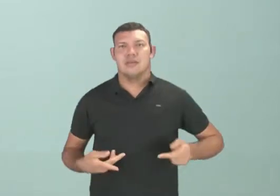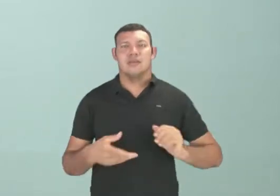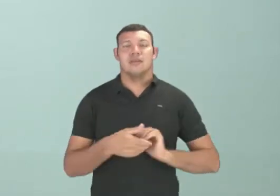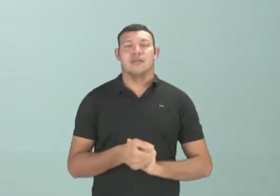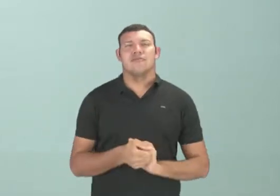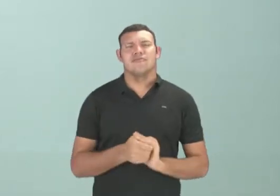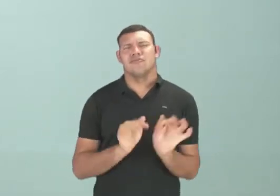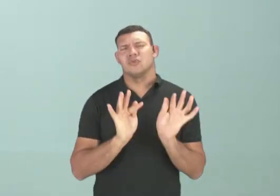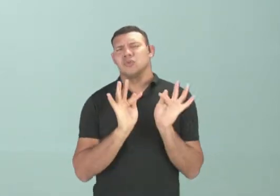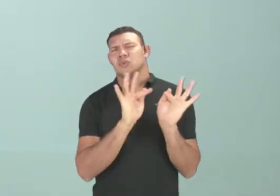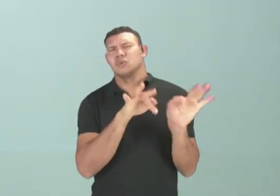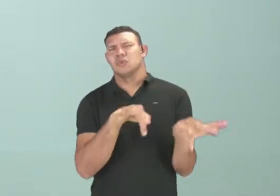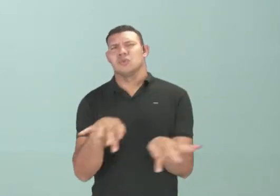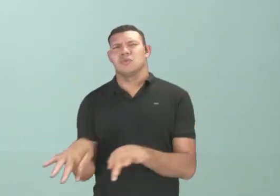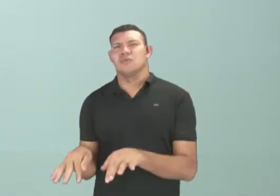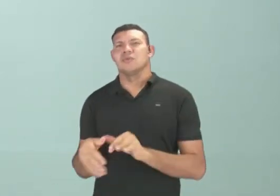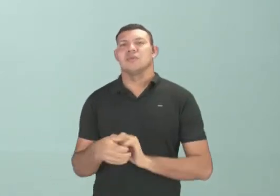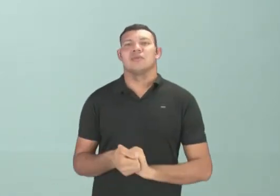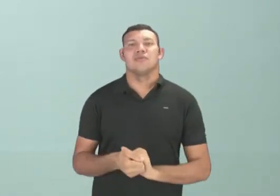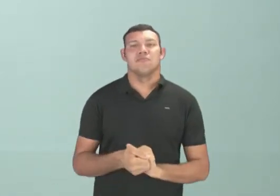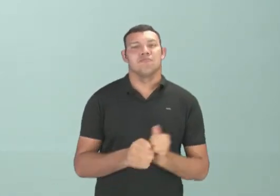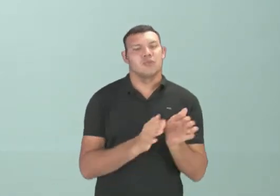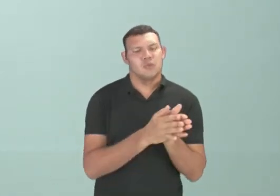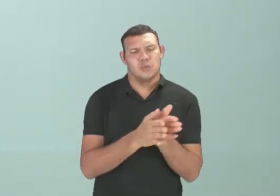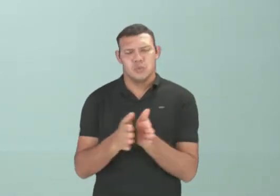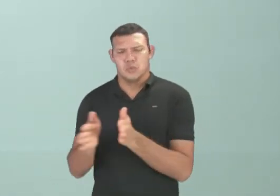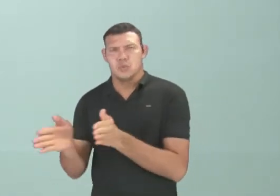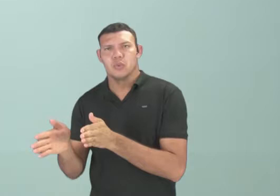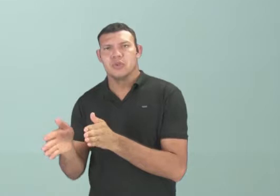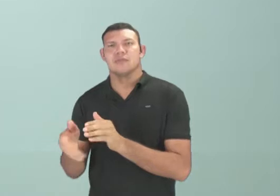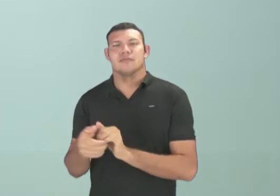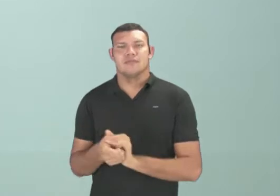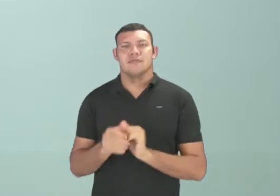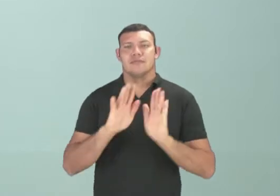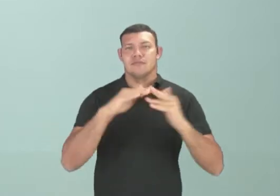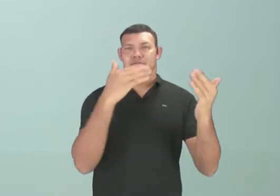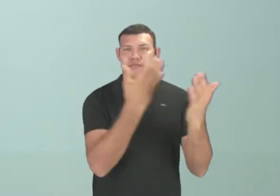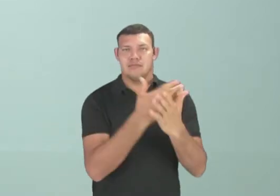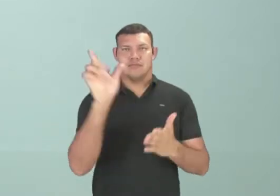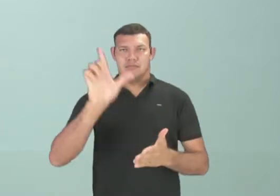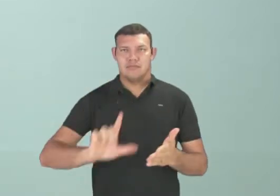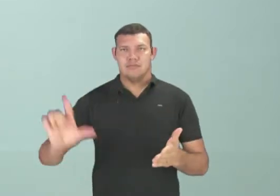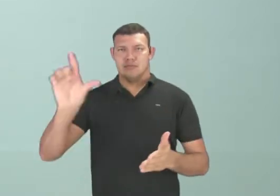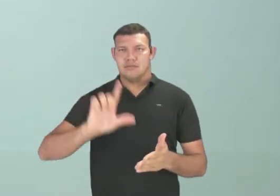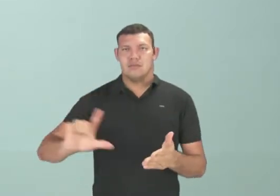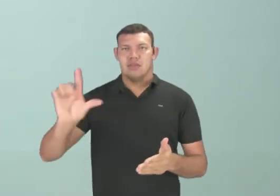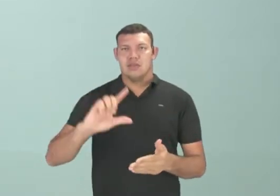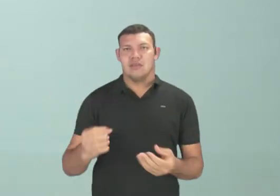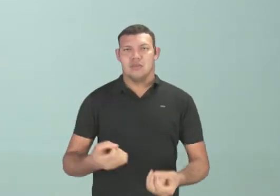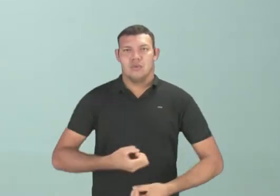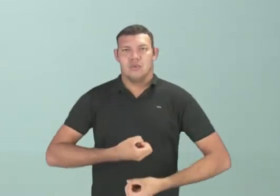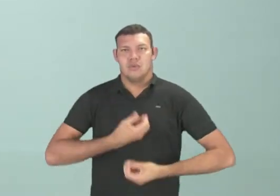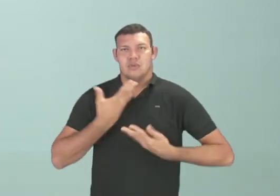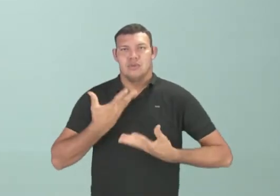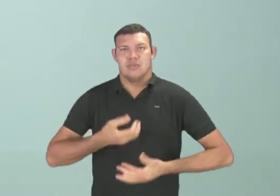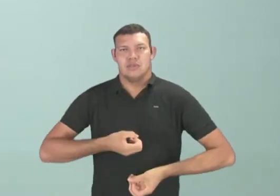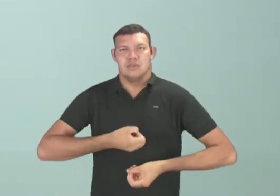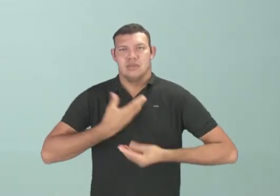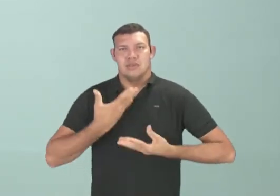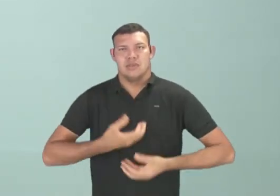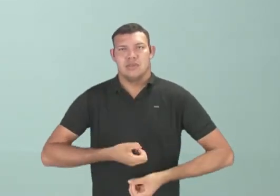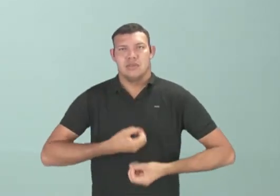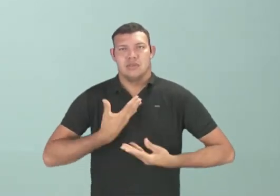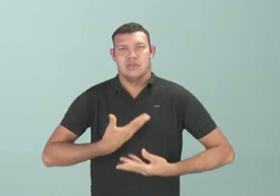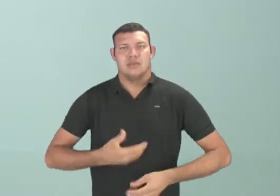lá já no final ali do período da escola literária do trovadorismo, que nós falamos na última aula, ele